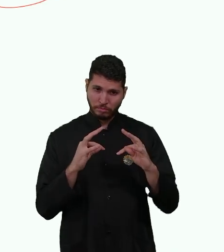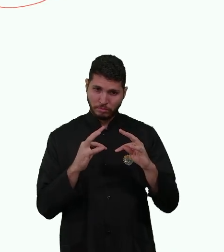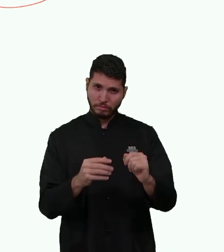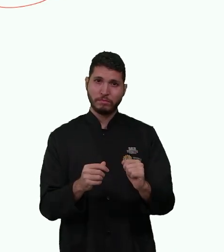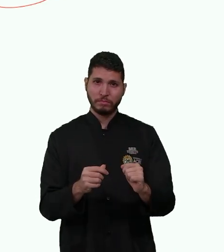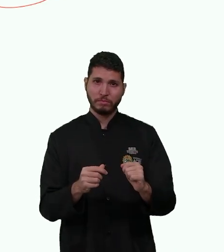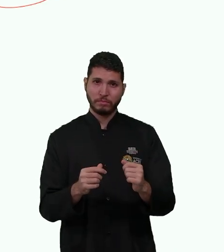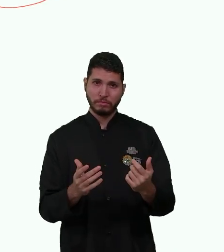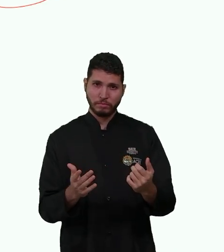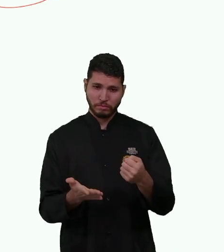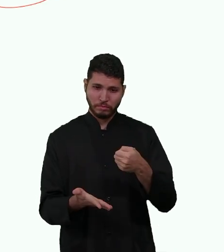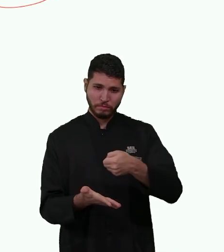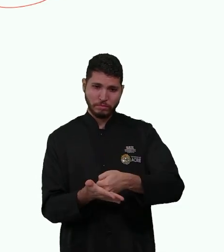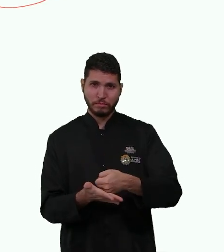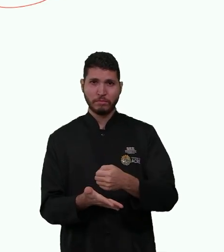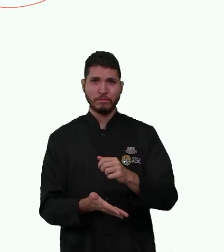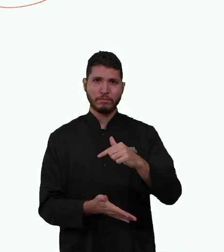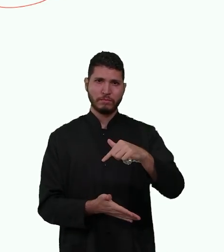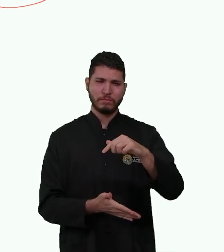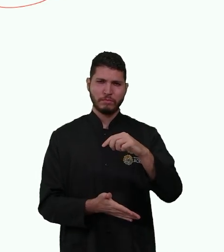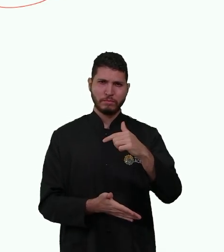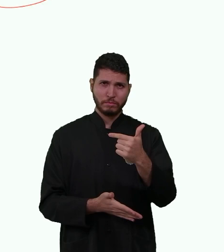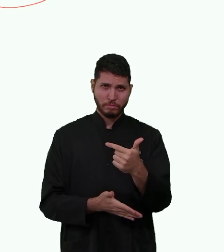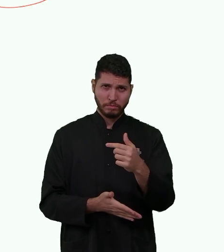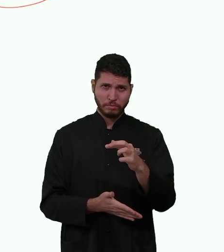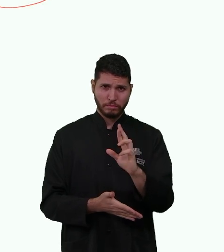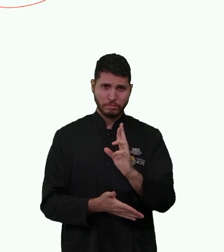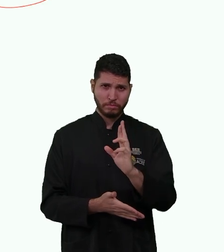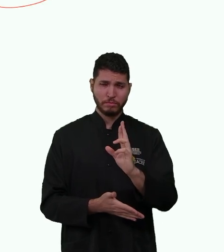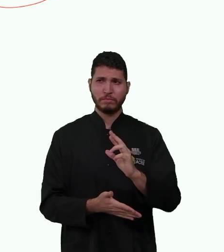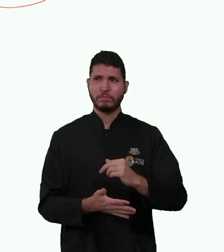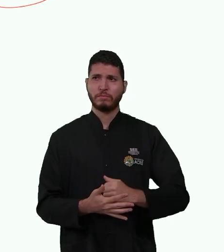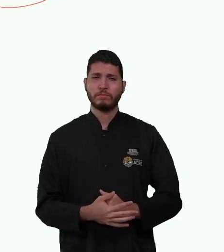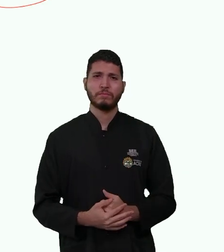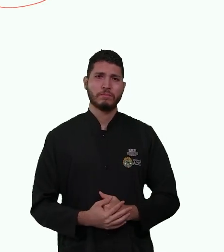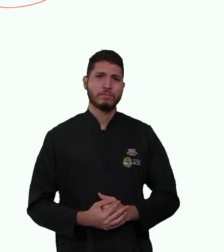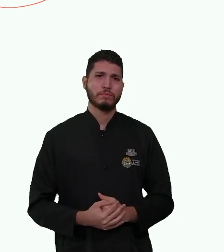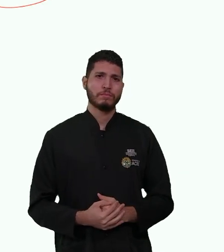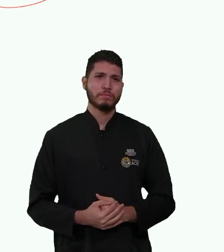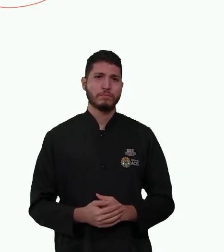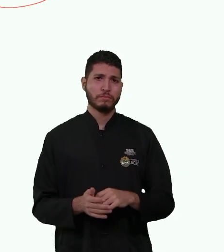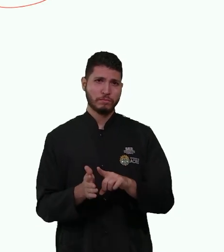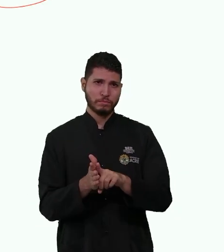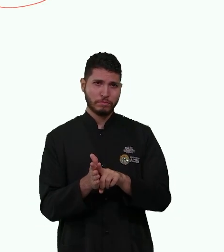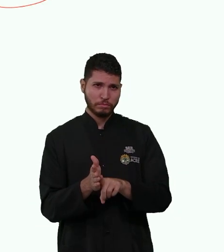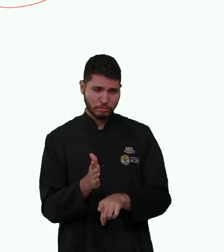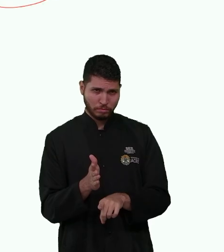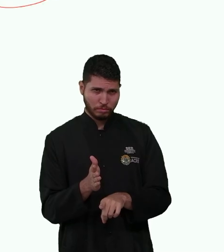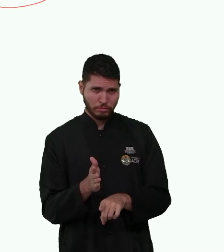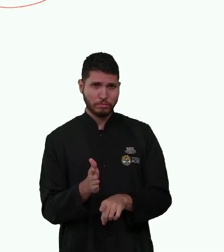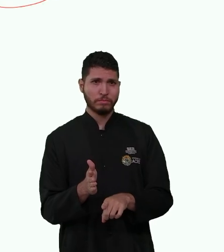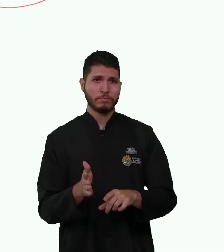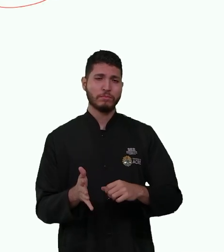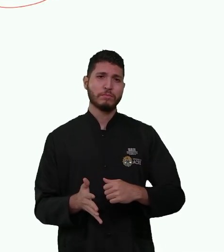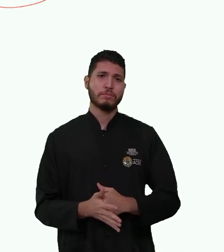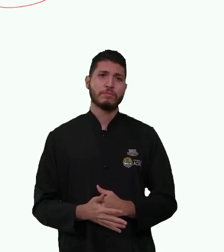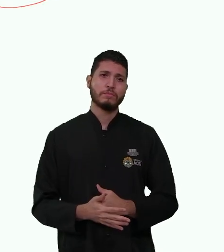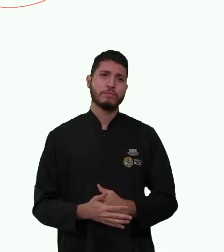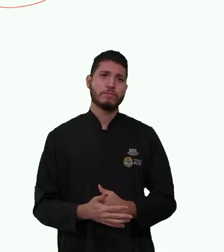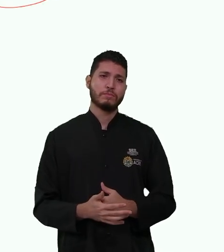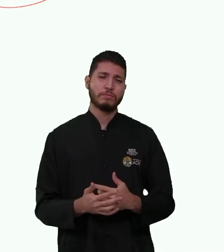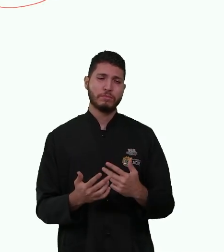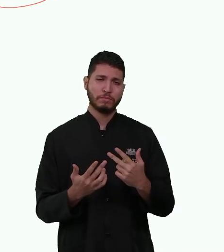pagar aqui, seria R$72, tá? Então, ó, descontos sucessivos vale a mesma coisa dos aumentos.